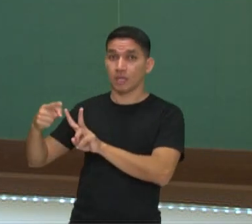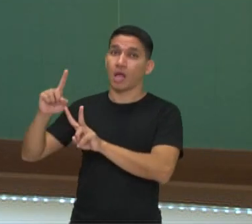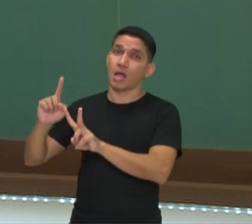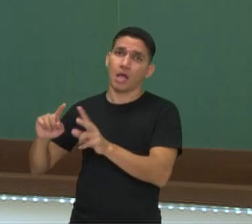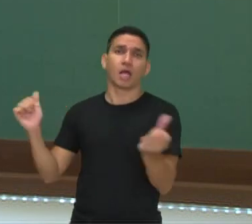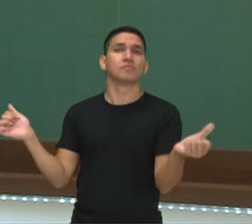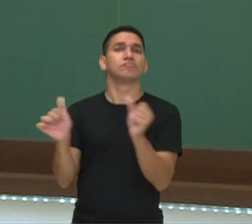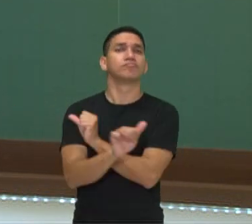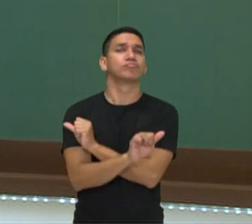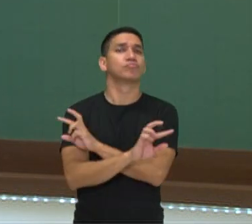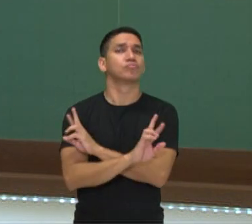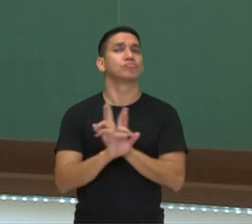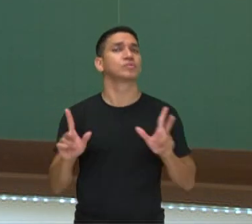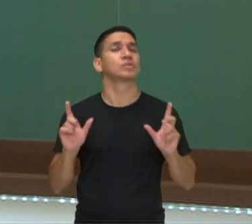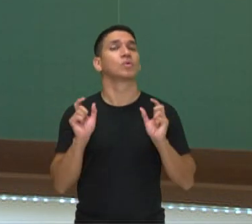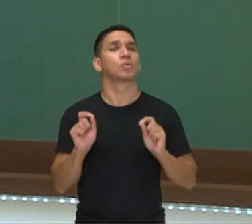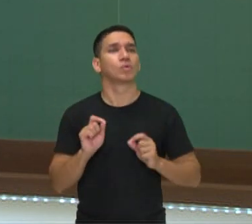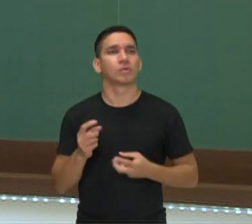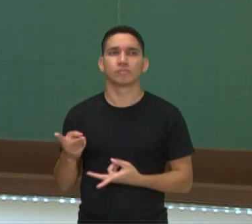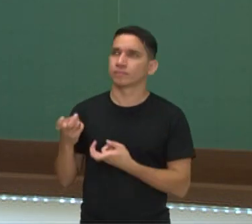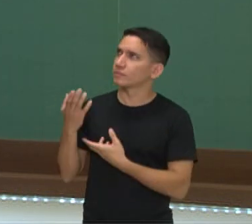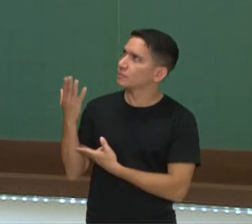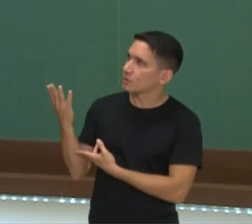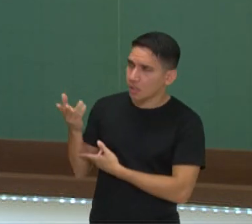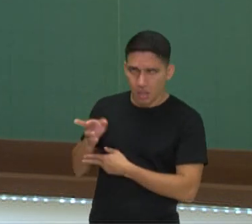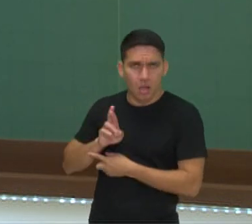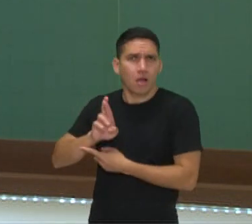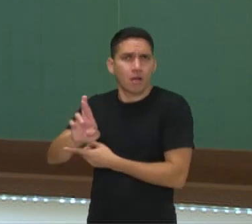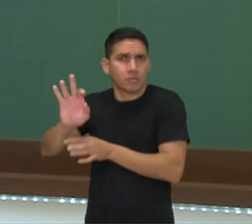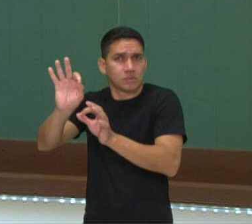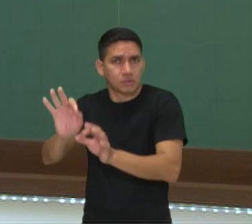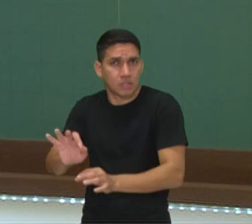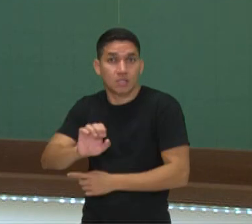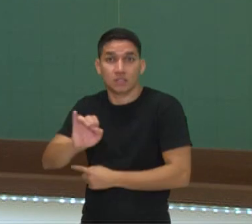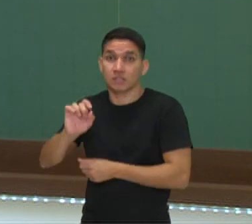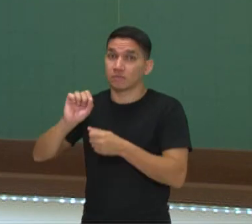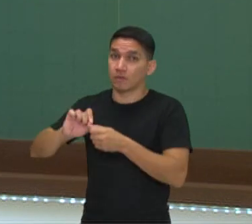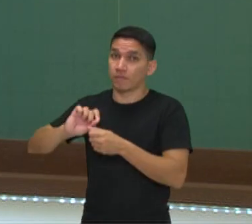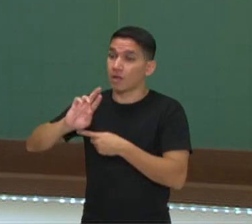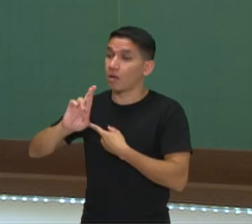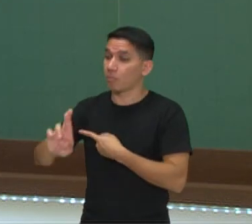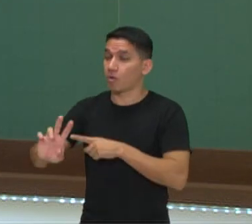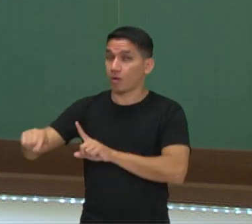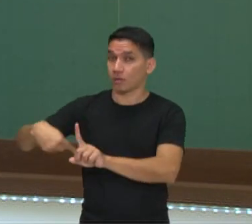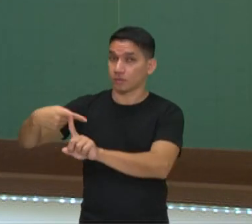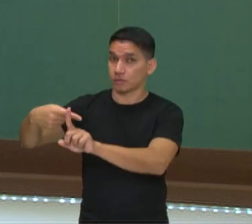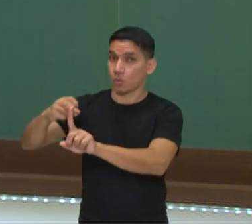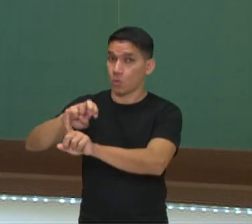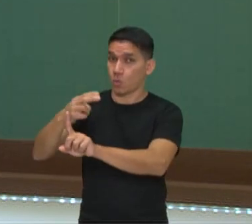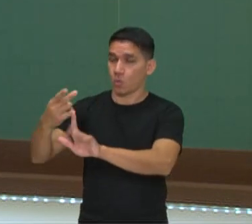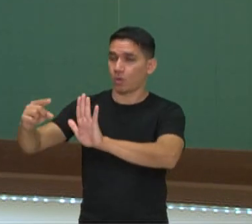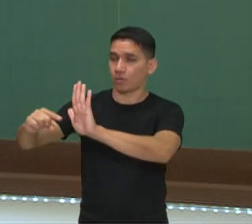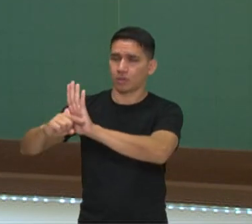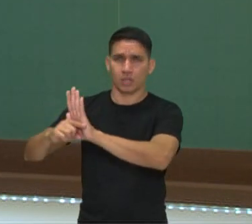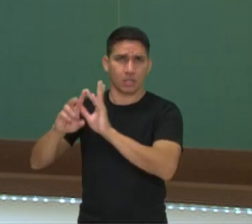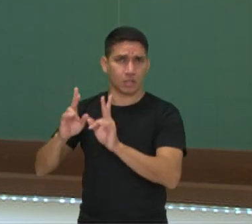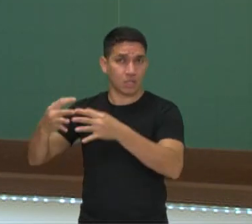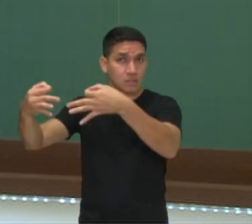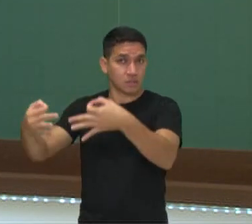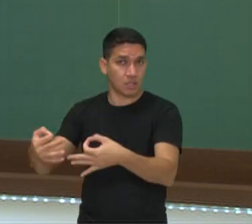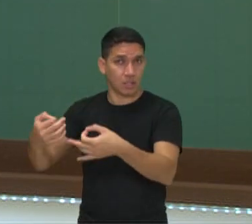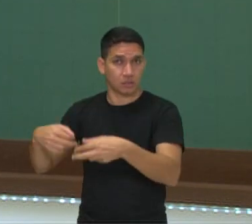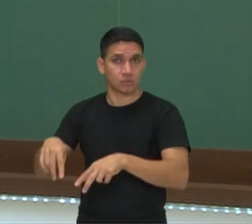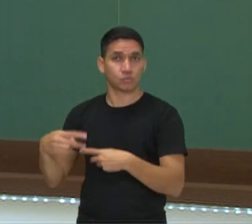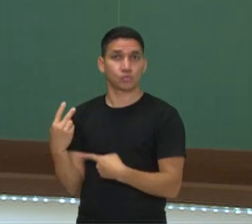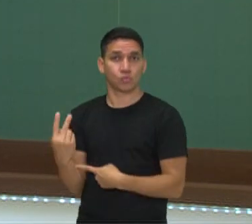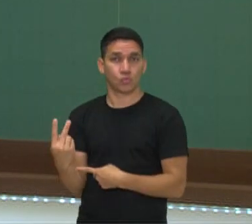inversas, né? E lembrando que dá certo quando você extrai a raiz, tanto a resposta positiva quanto a negativa.